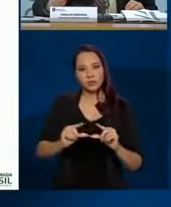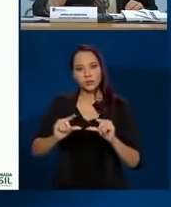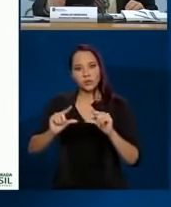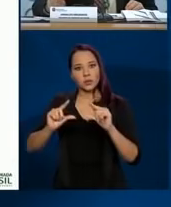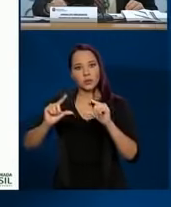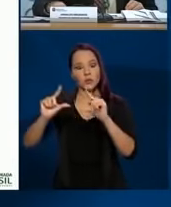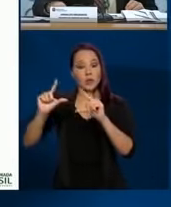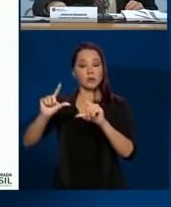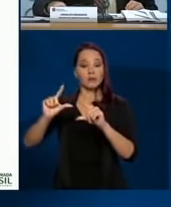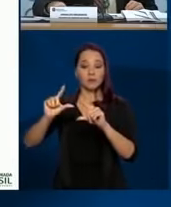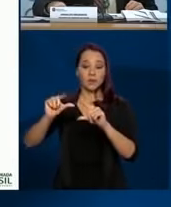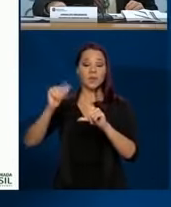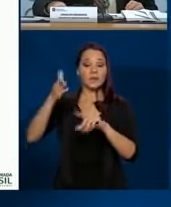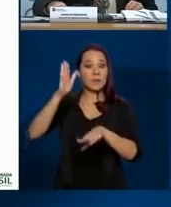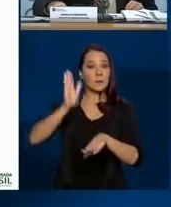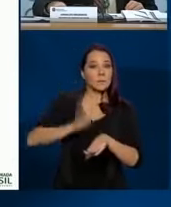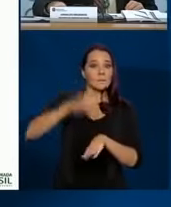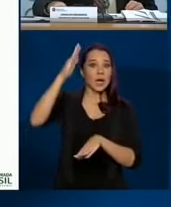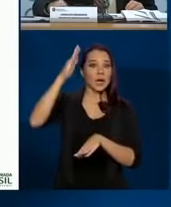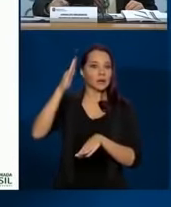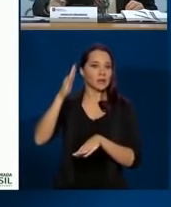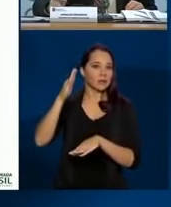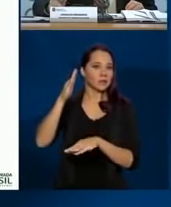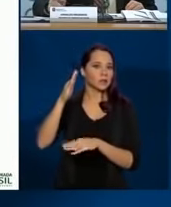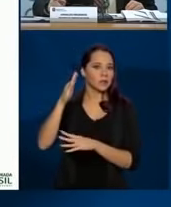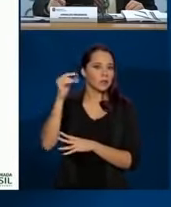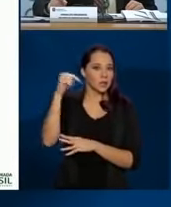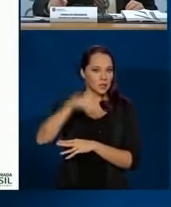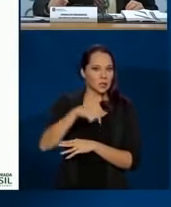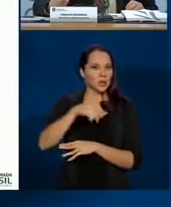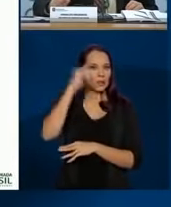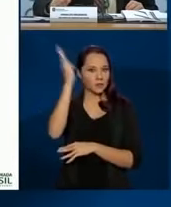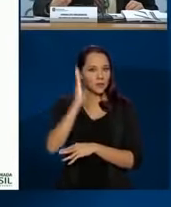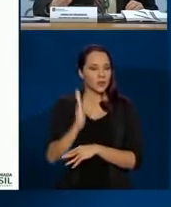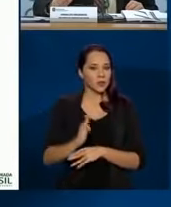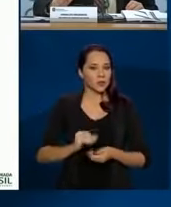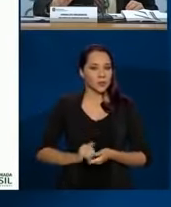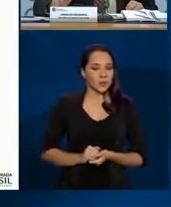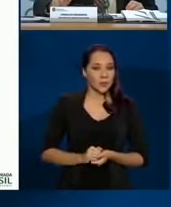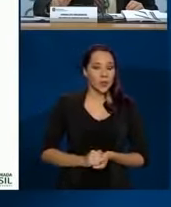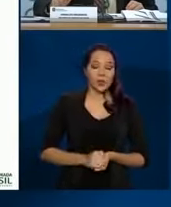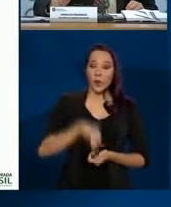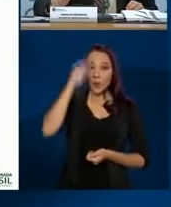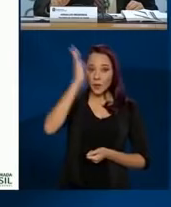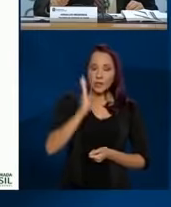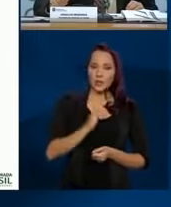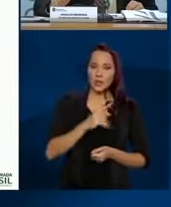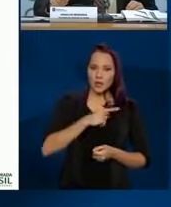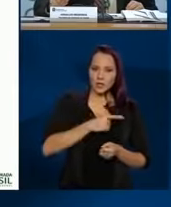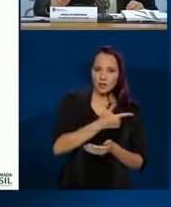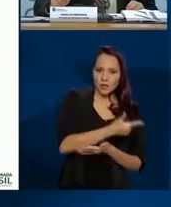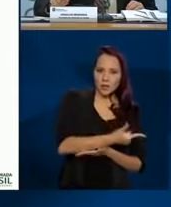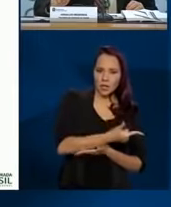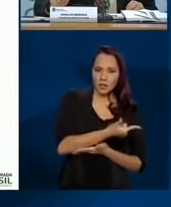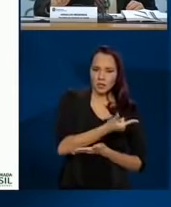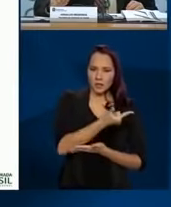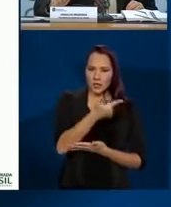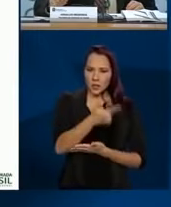Inclusive passou o nosso país. O Brasil, que vinha desde a 22ª,